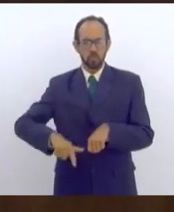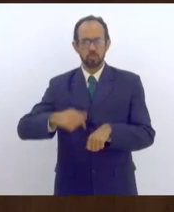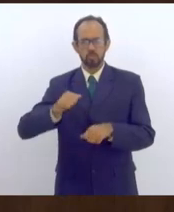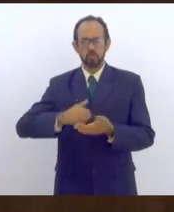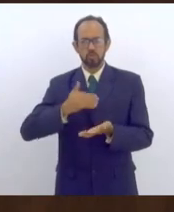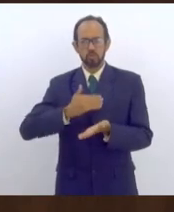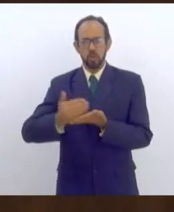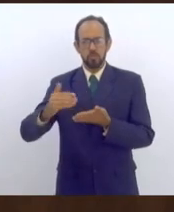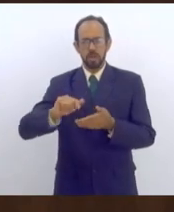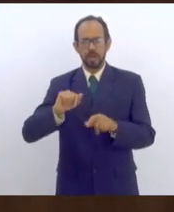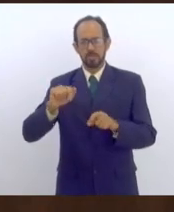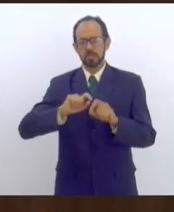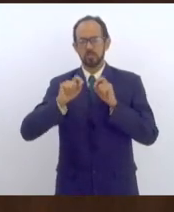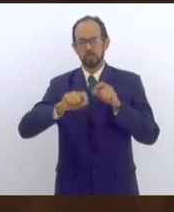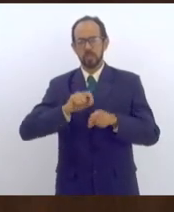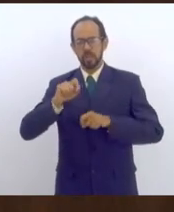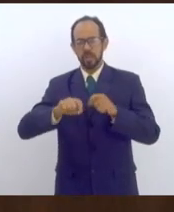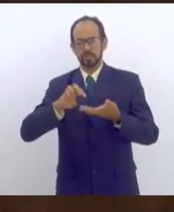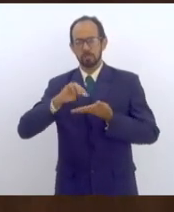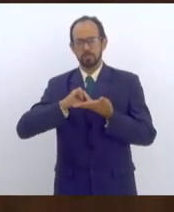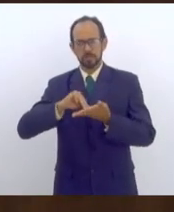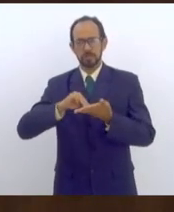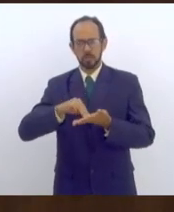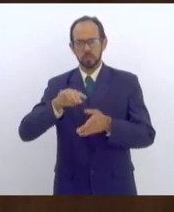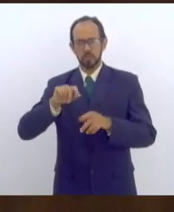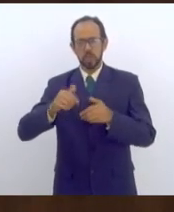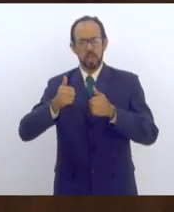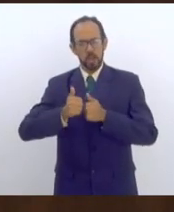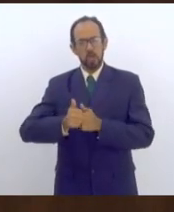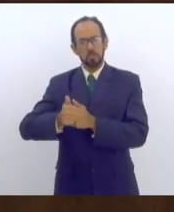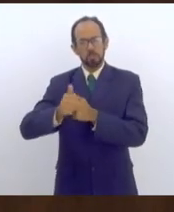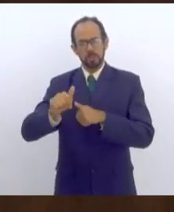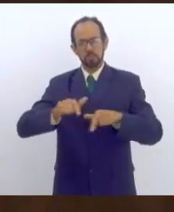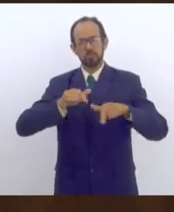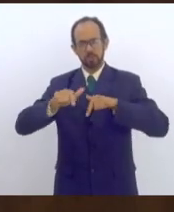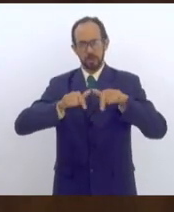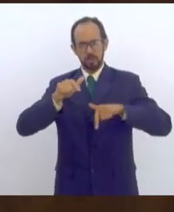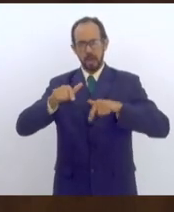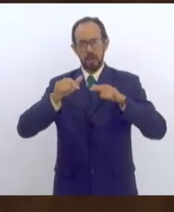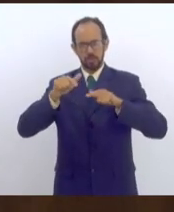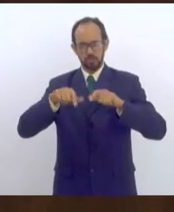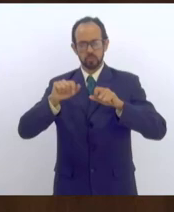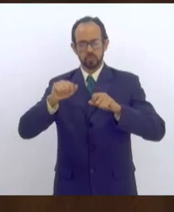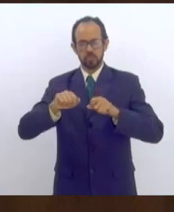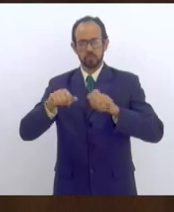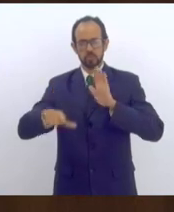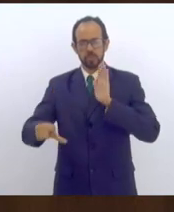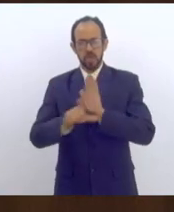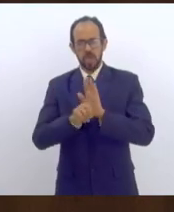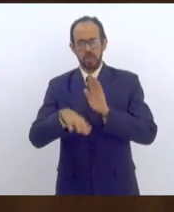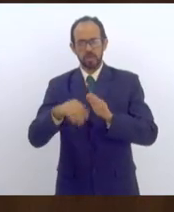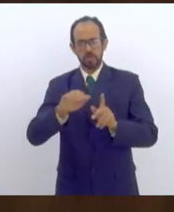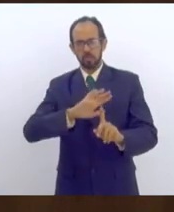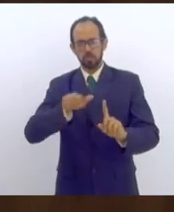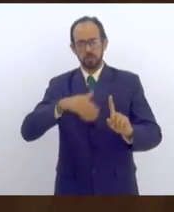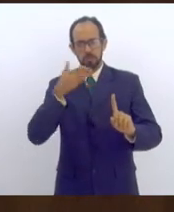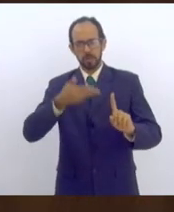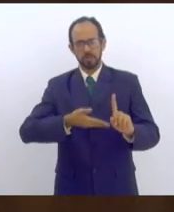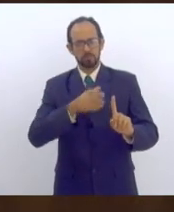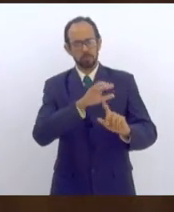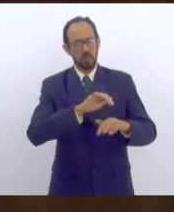essa missão em estar acompanhando os trabalhos legislativos, saudar a todos os deputados aqui